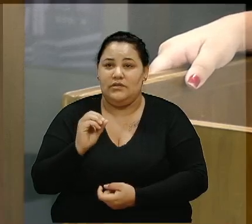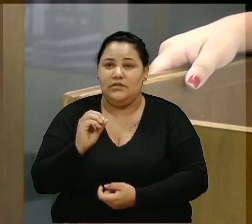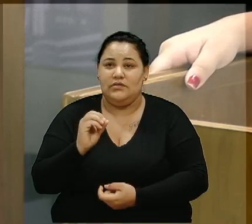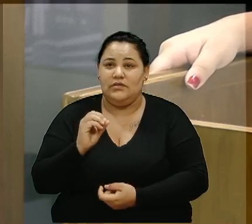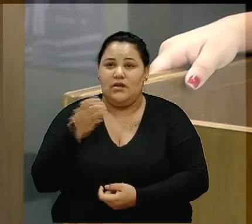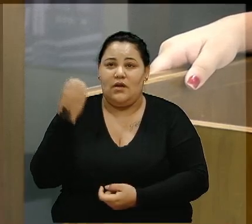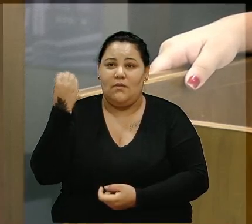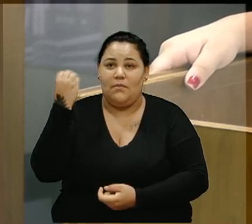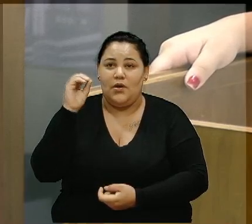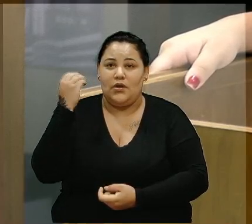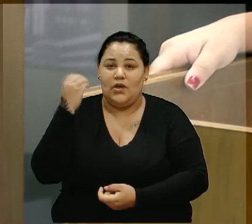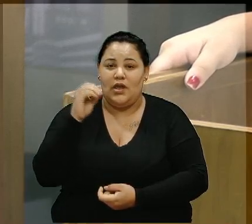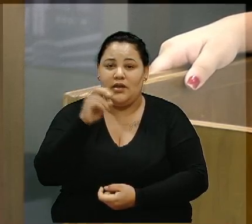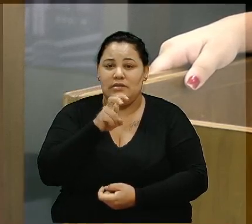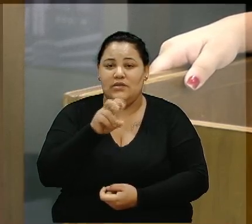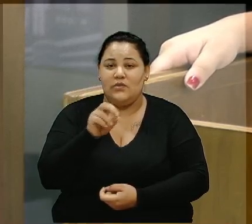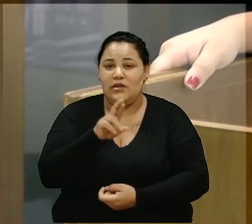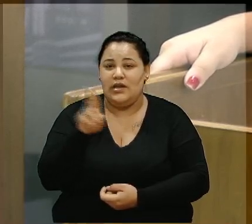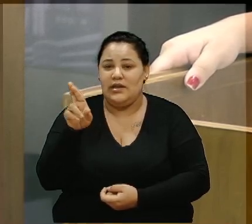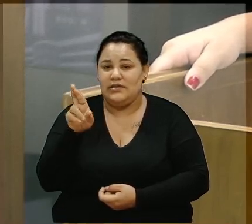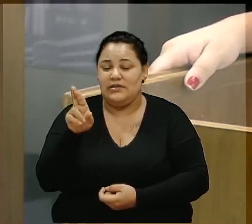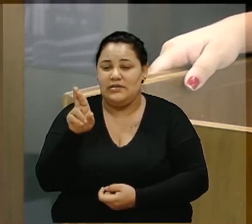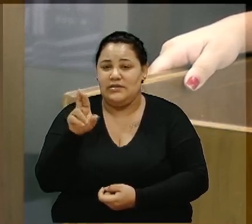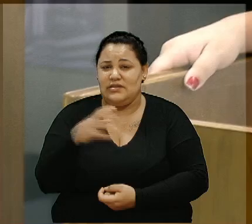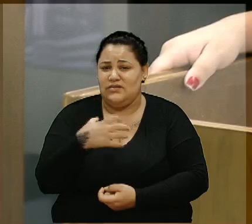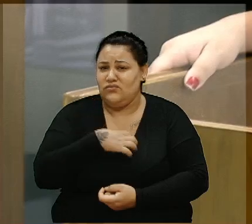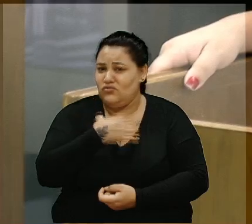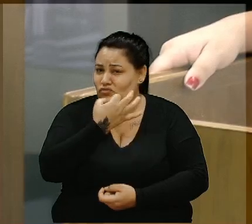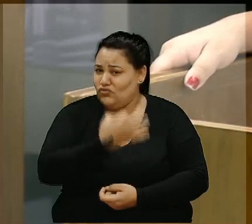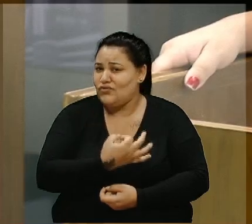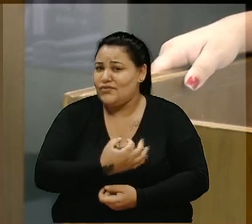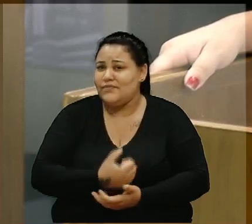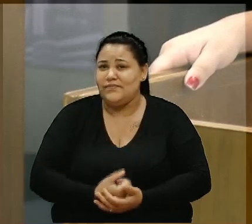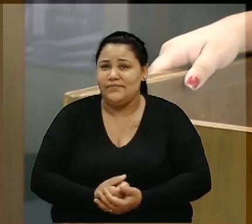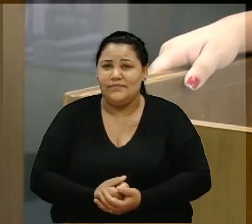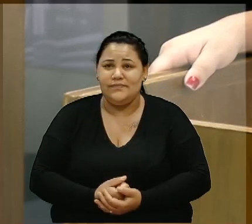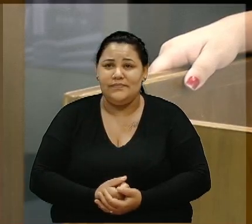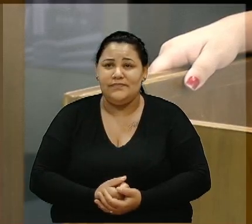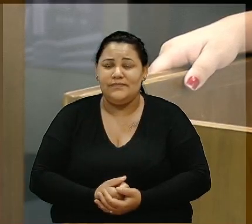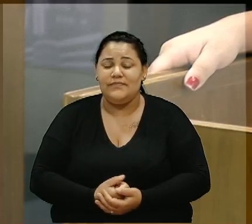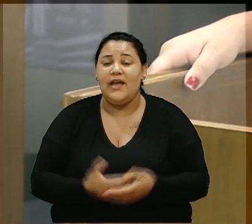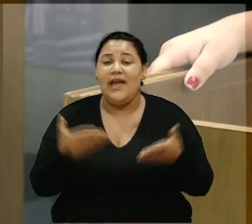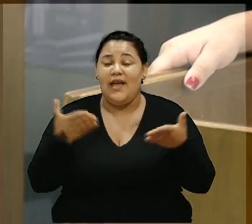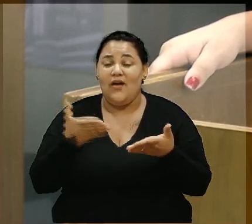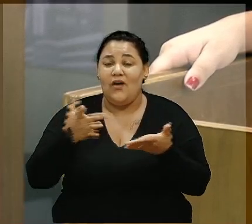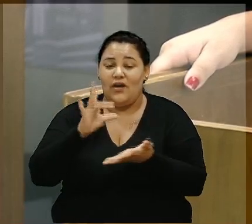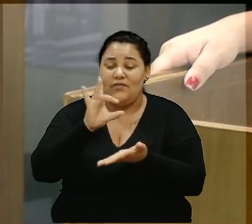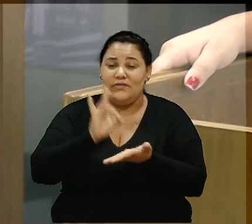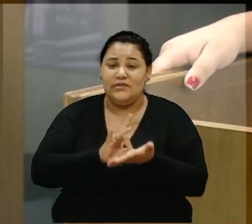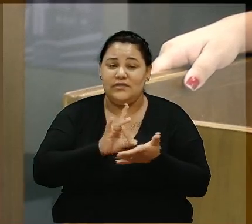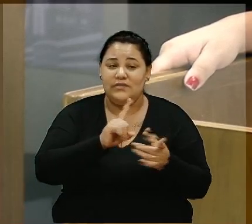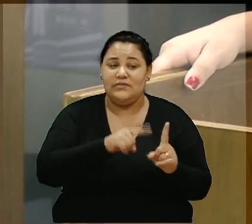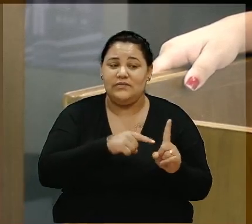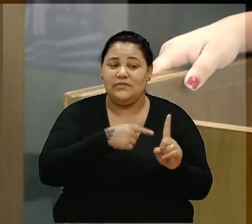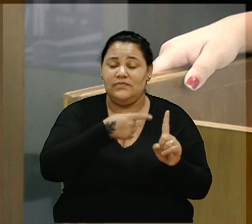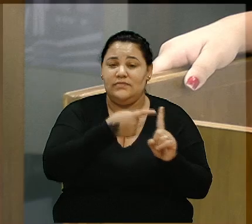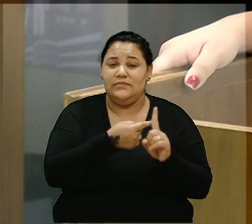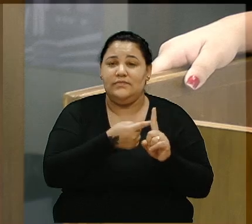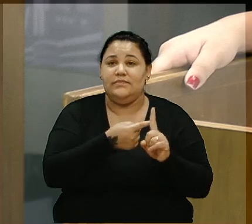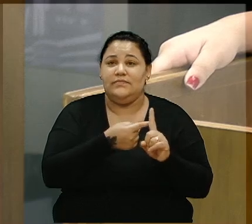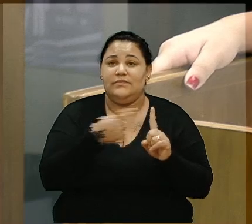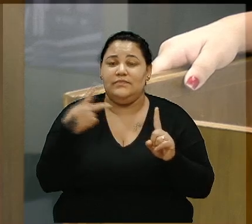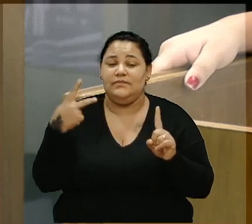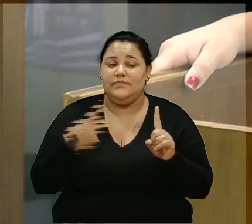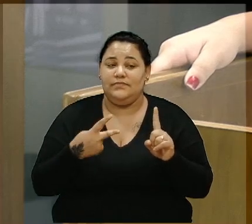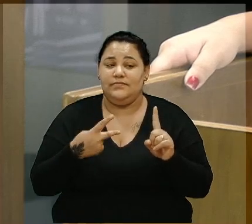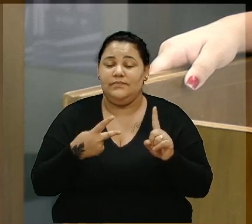Alegre, R$50. Isso é uma forma justa? E agora, com a implantação mais do bloco 2, que aí vai